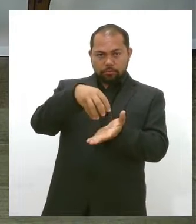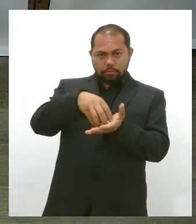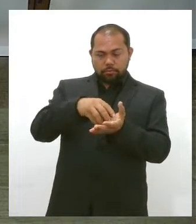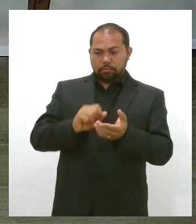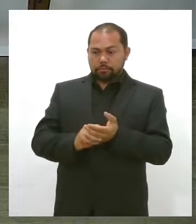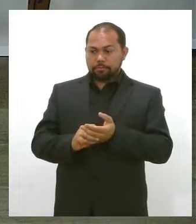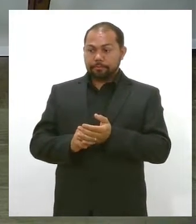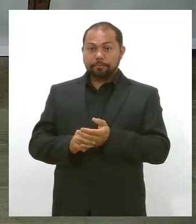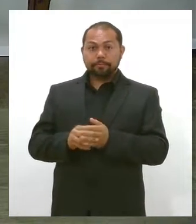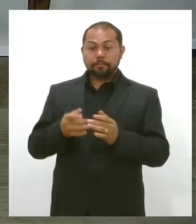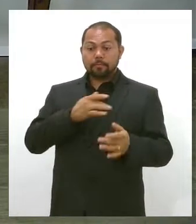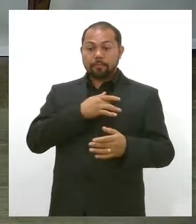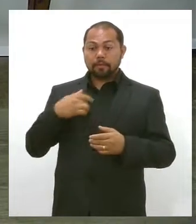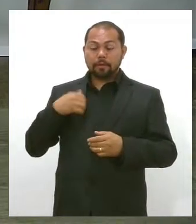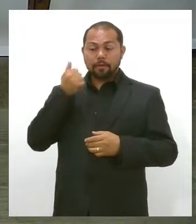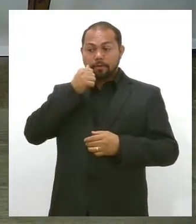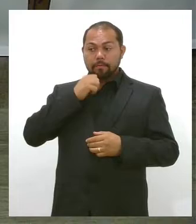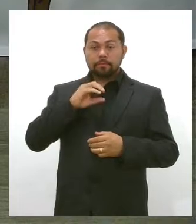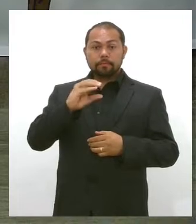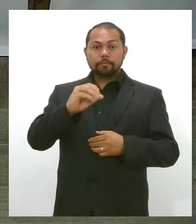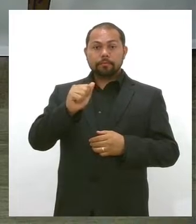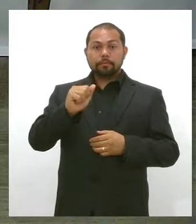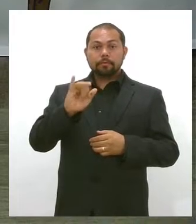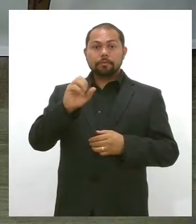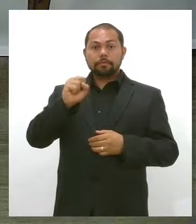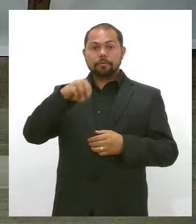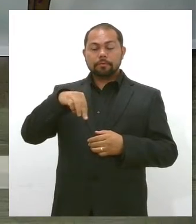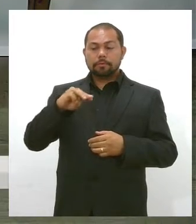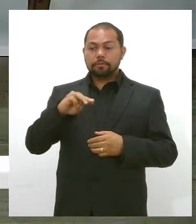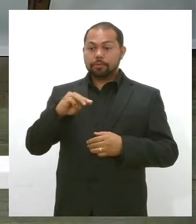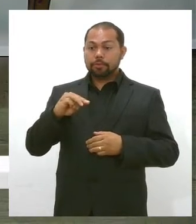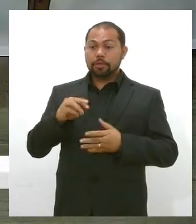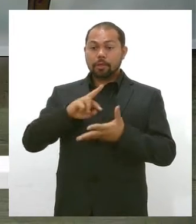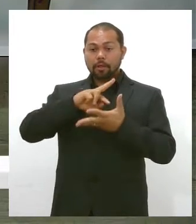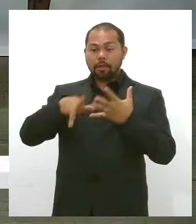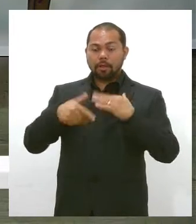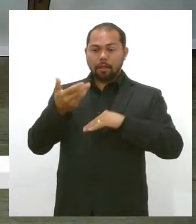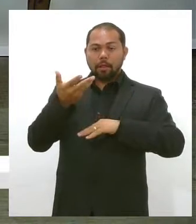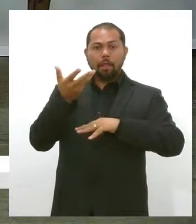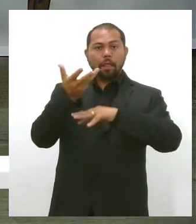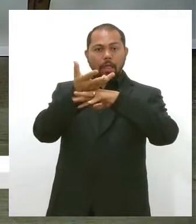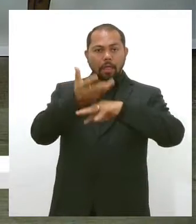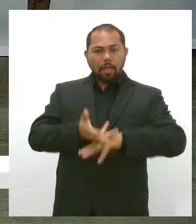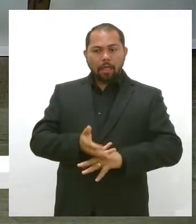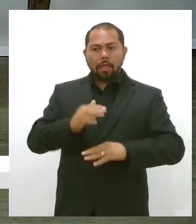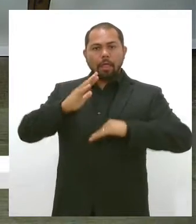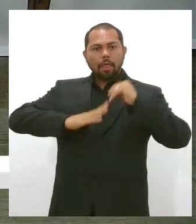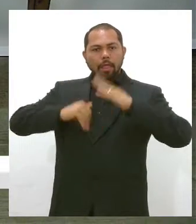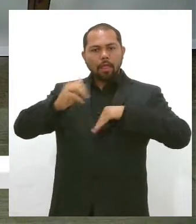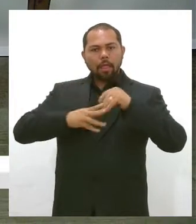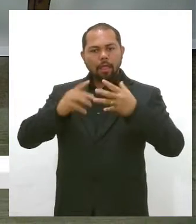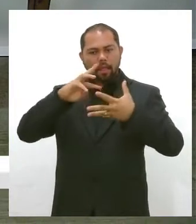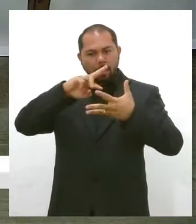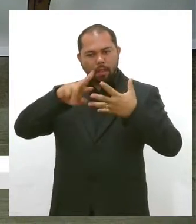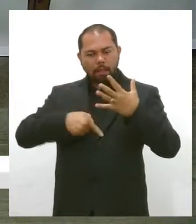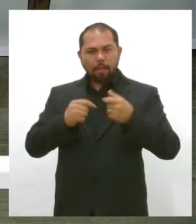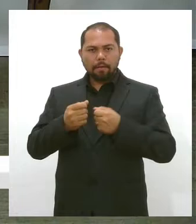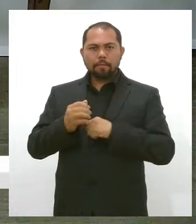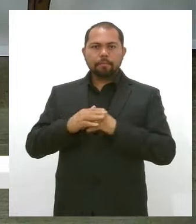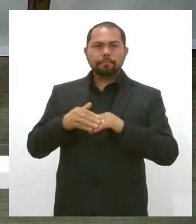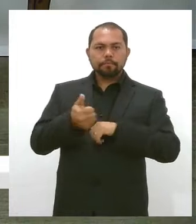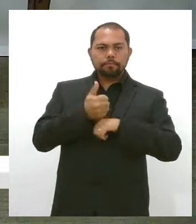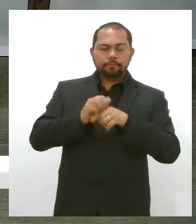presta assistência multiprofissional e interdisciplinar às mulheres sergipanas, além de promover o ensino e